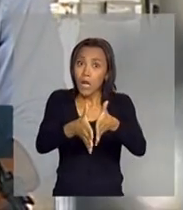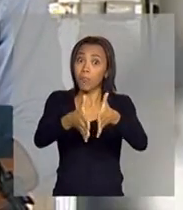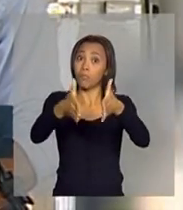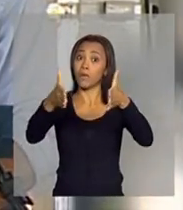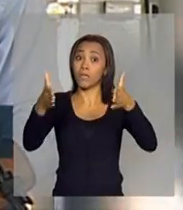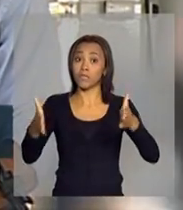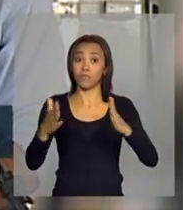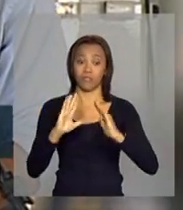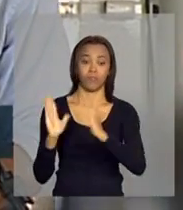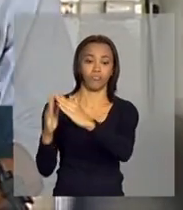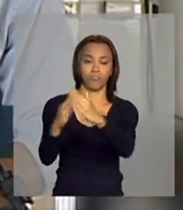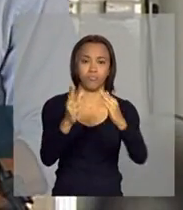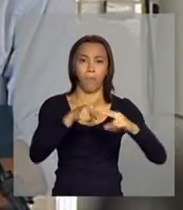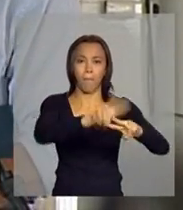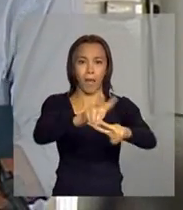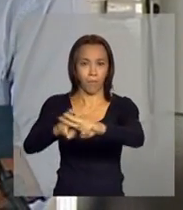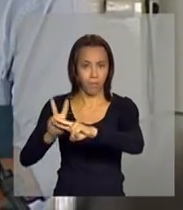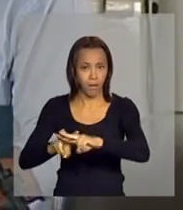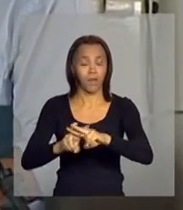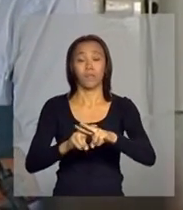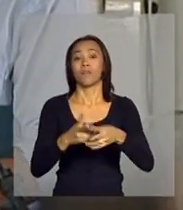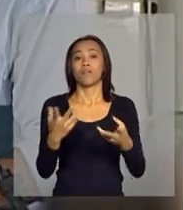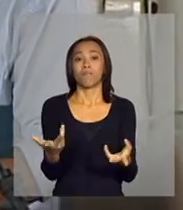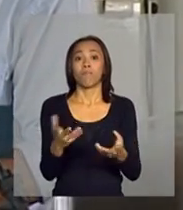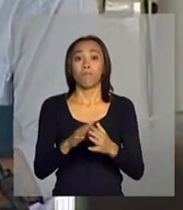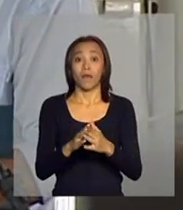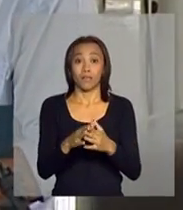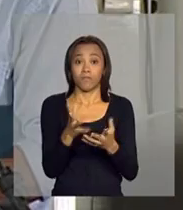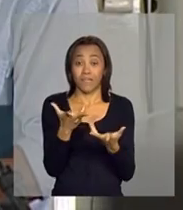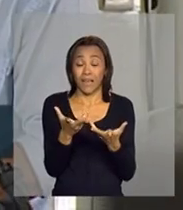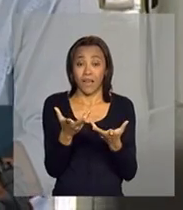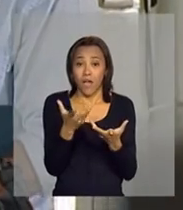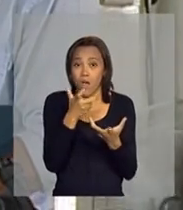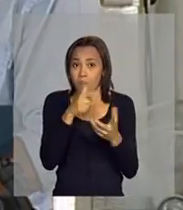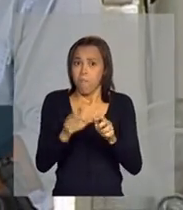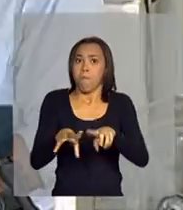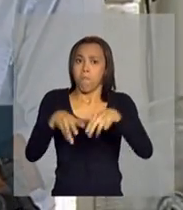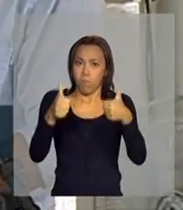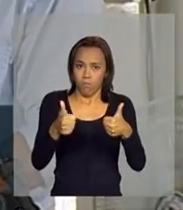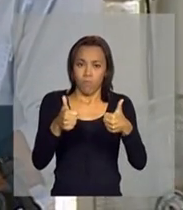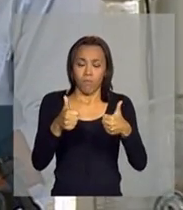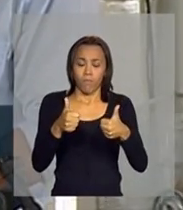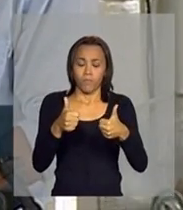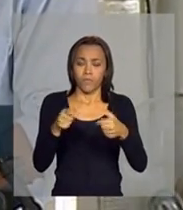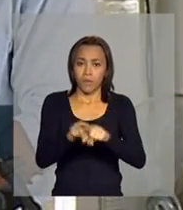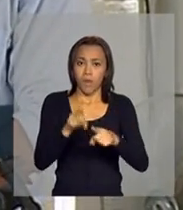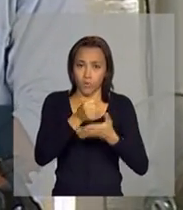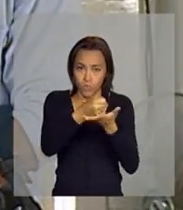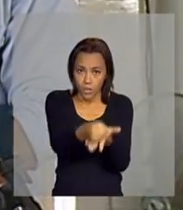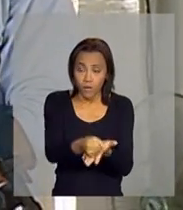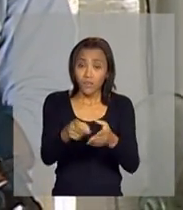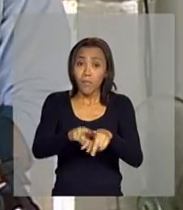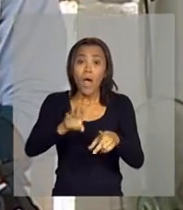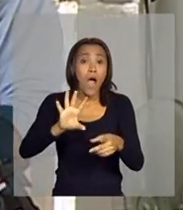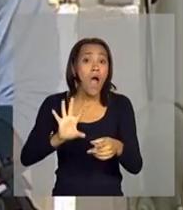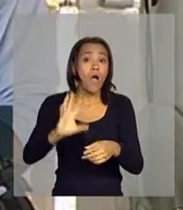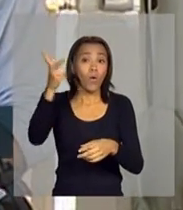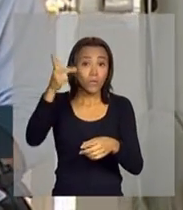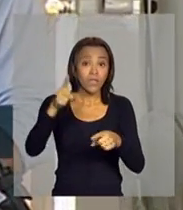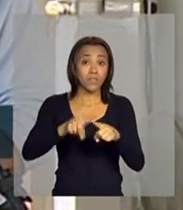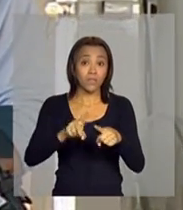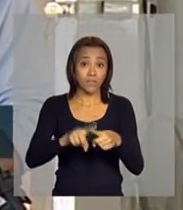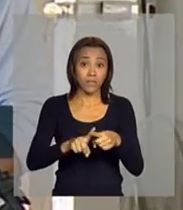unidades prisionais para desafogar as nossas delegacias de polícia. O mesmo acontece no plano